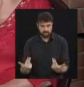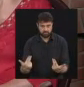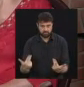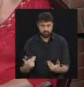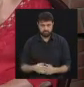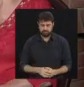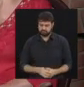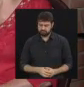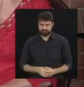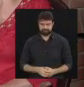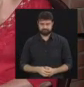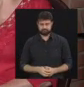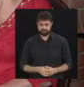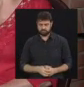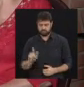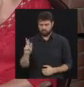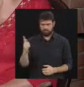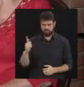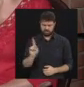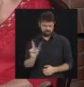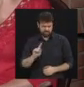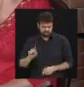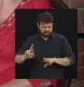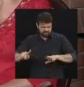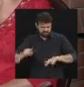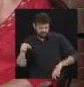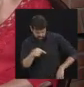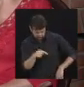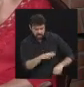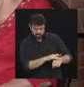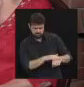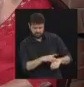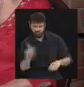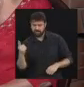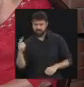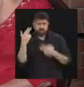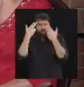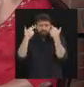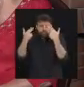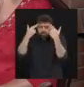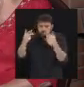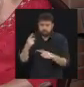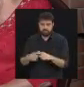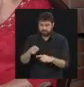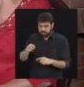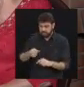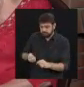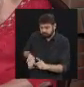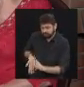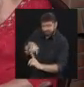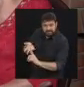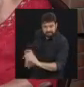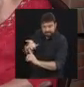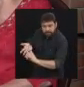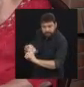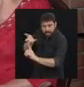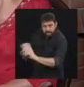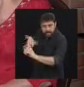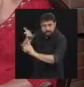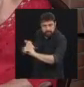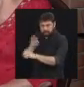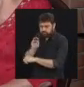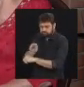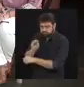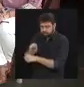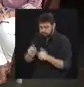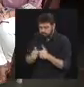você diz, não, o Gabriel não tem a síndrome, é o outro que tem. Por quê? Porque não houve estímulo, né, não houve nenhum acompanhamento, a criança